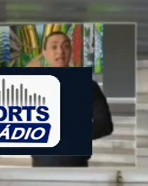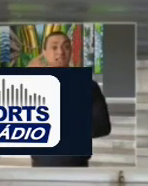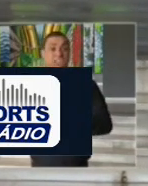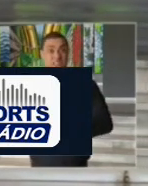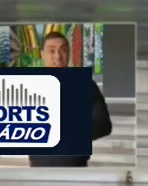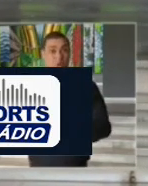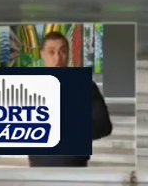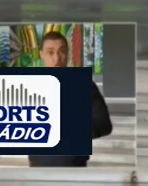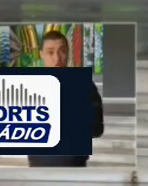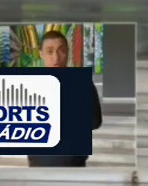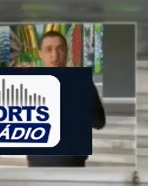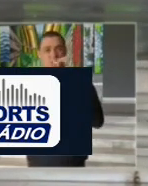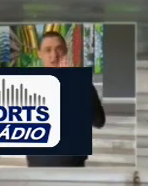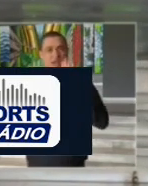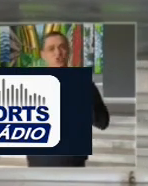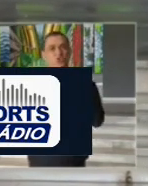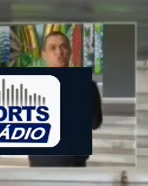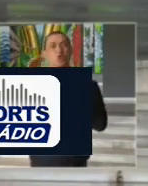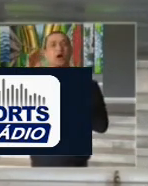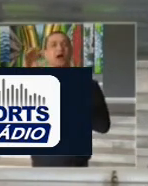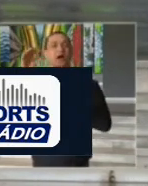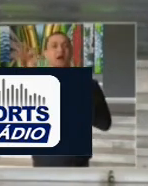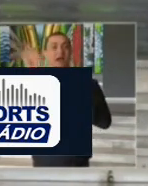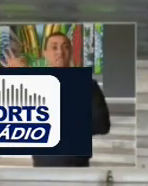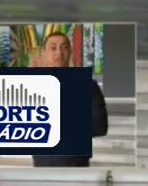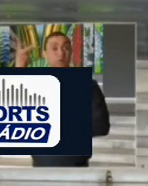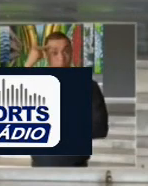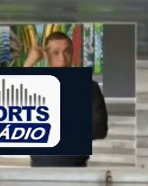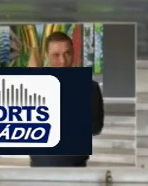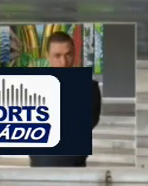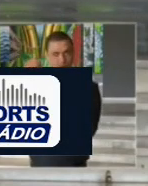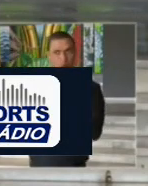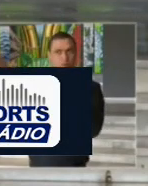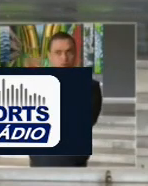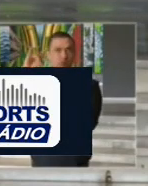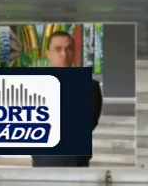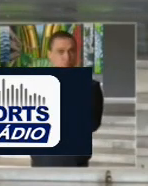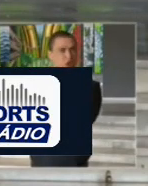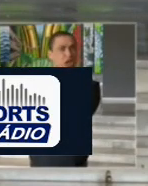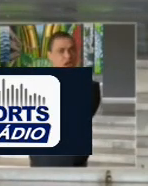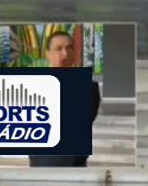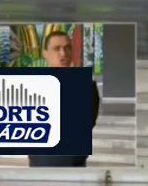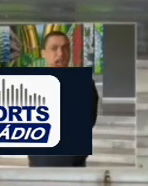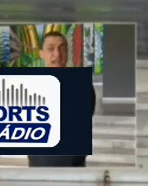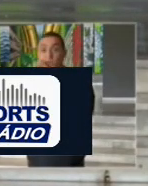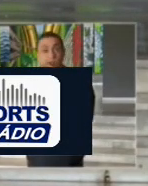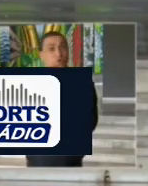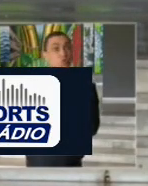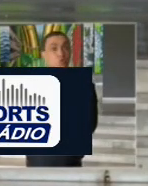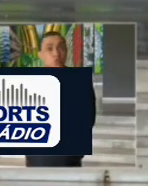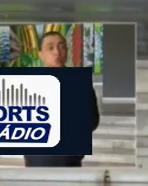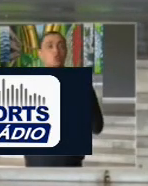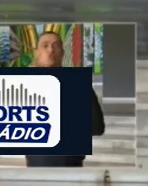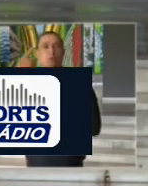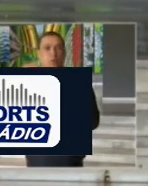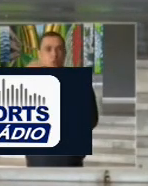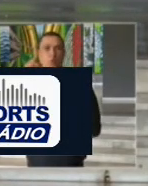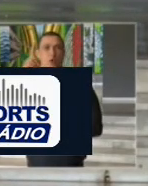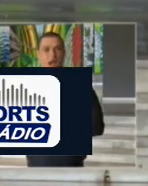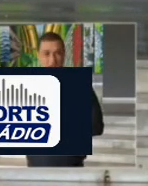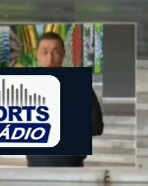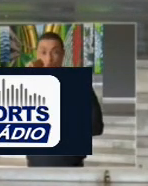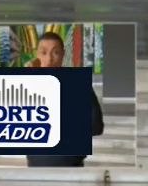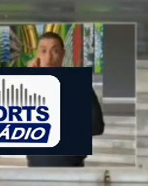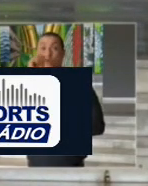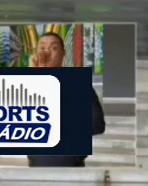e o protocolo que assinamos com a Federação Paulista de Futebol e esta, por sua vez, com todas as equipes da primeira divisão, do